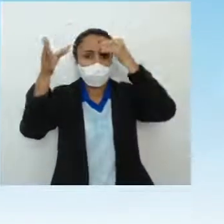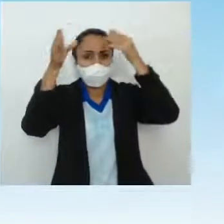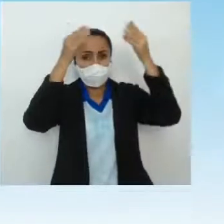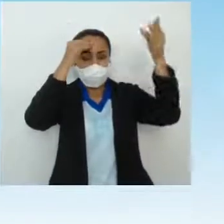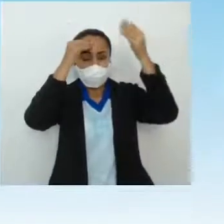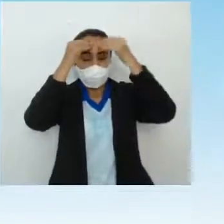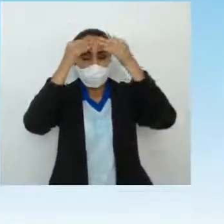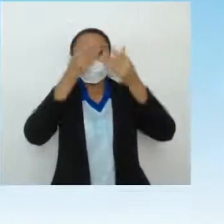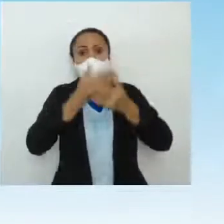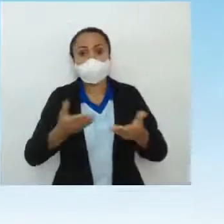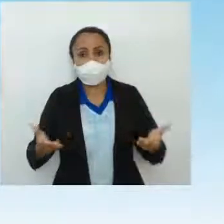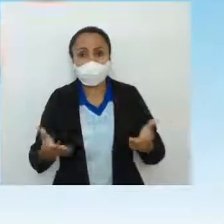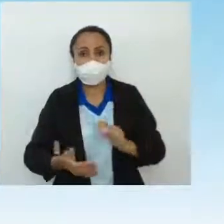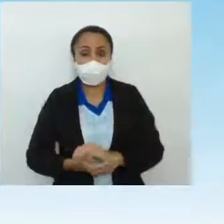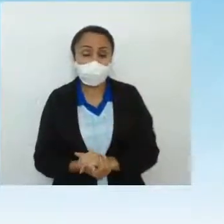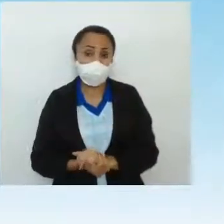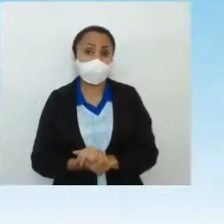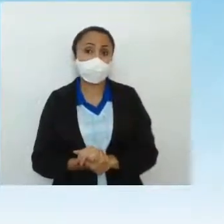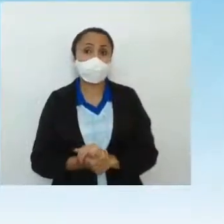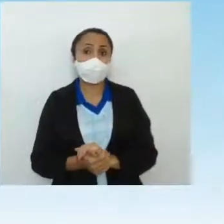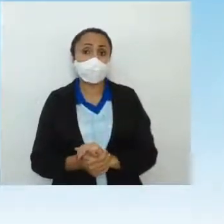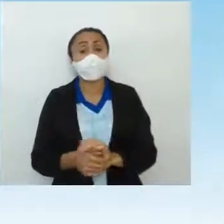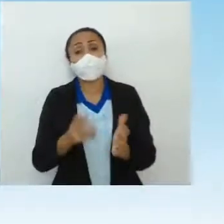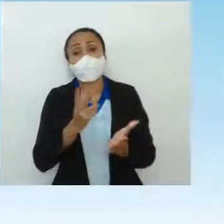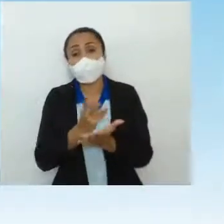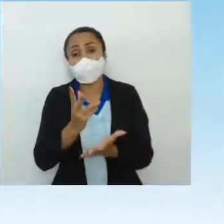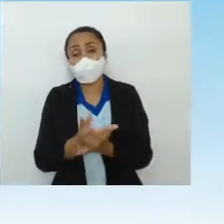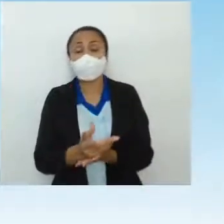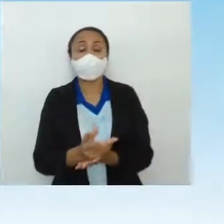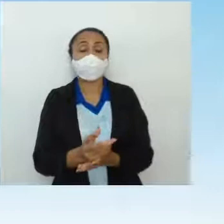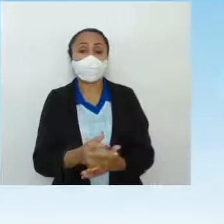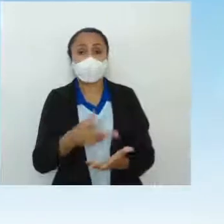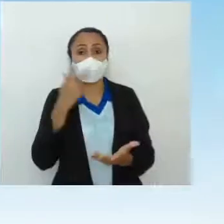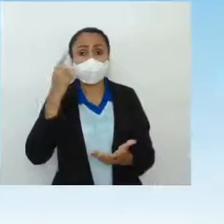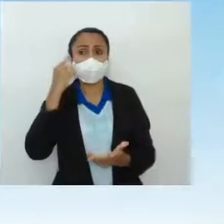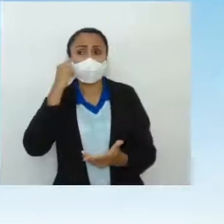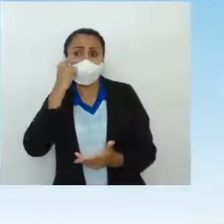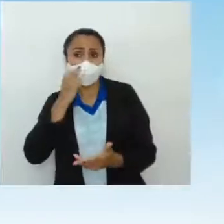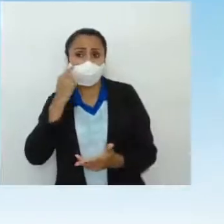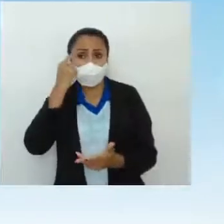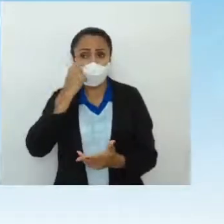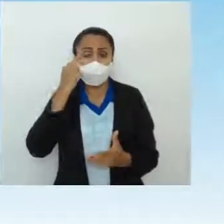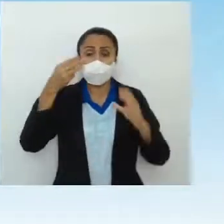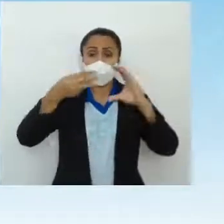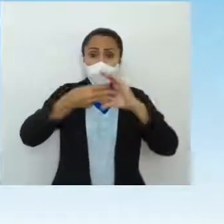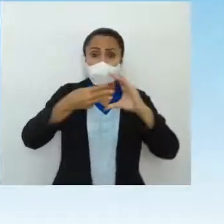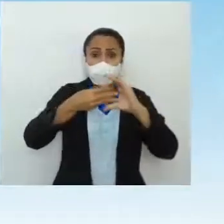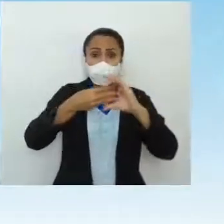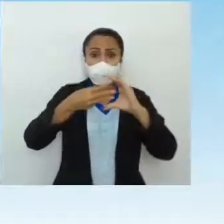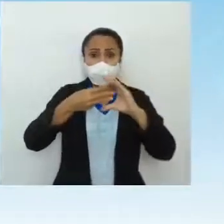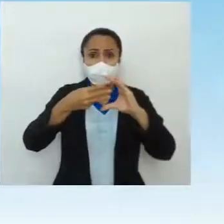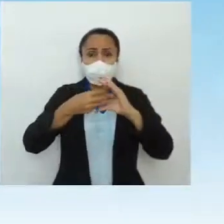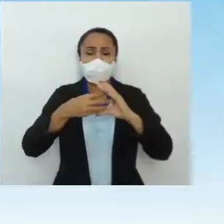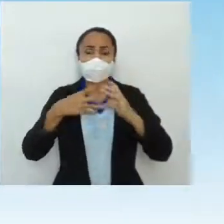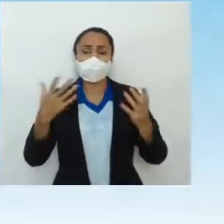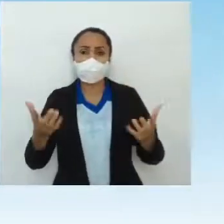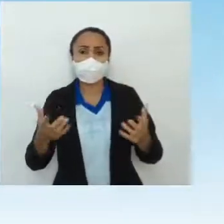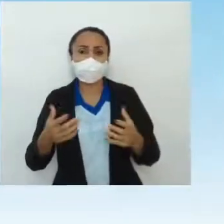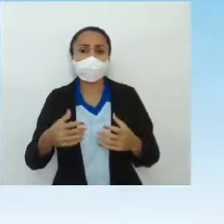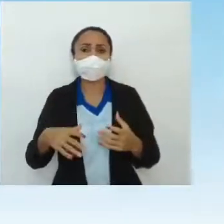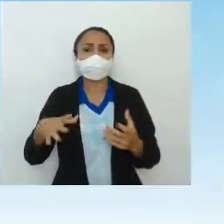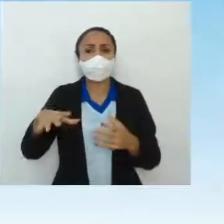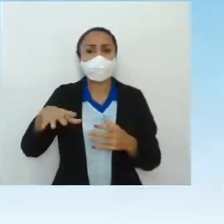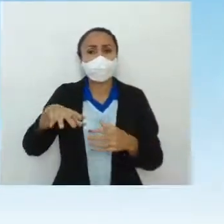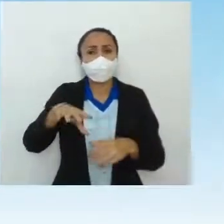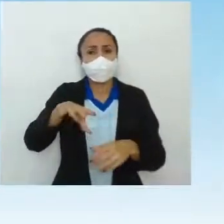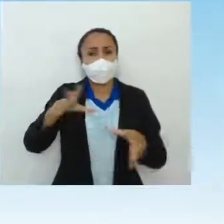máquina, ou seja, na câmera. O mesmo vai acontecer no olho. As células fotossensíveis, elas